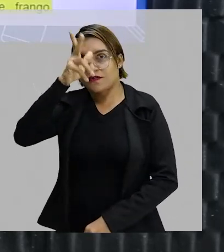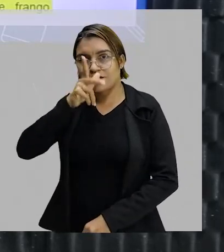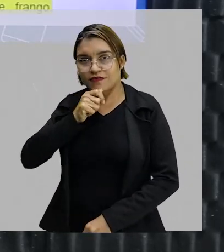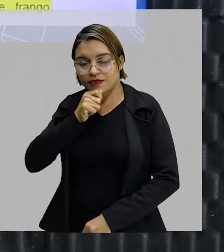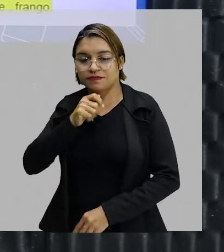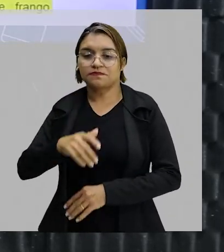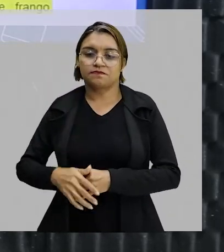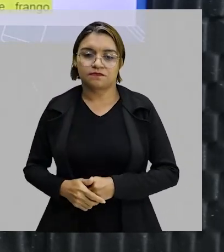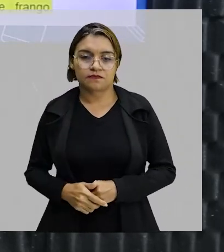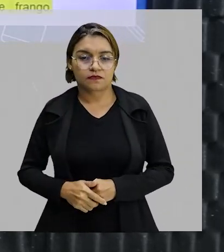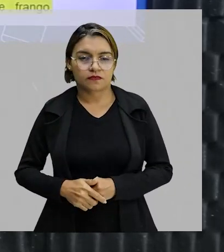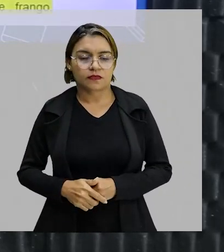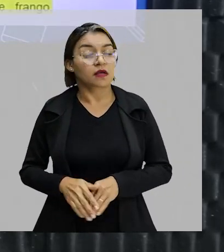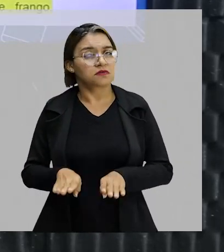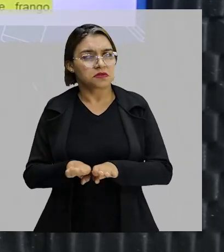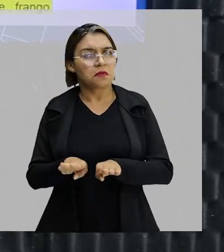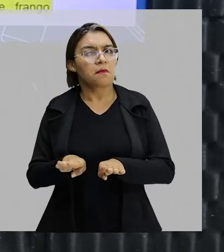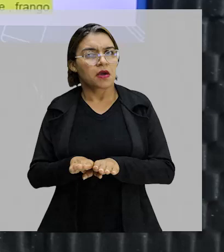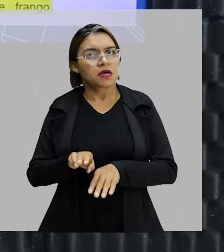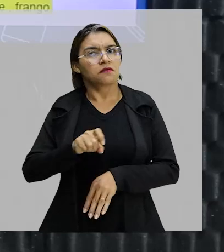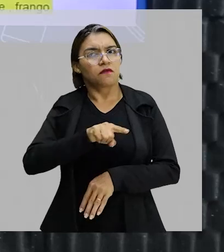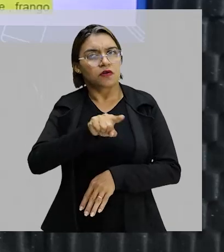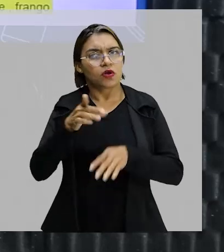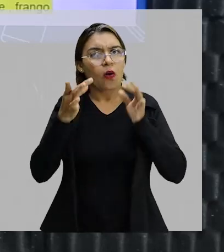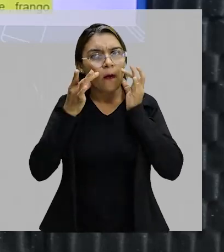vocês observarem, né,